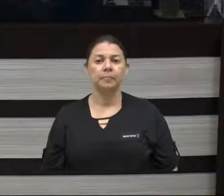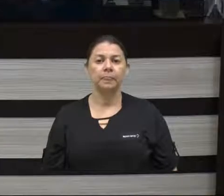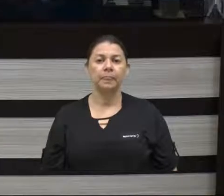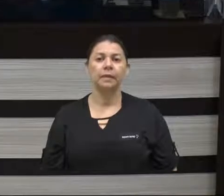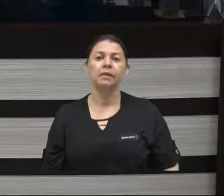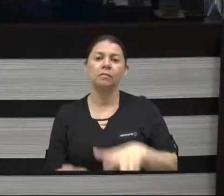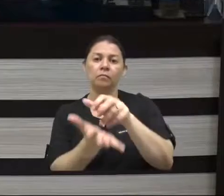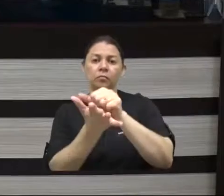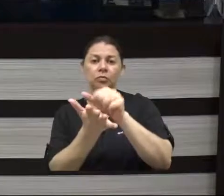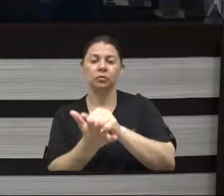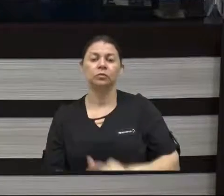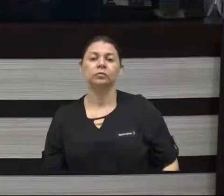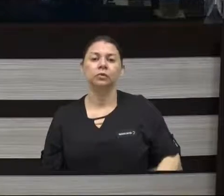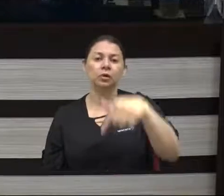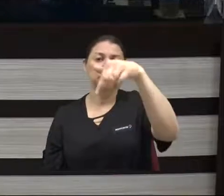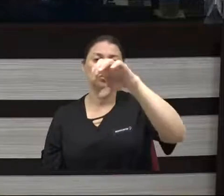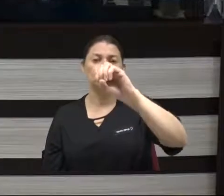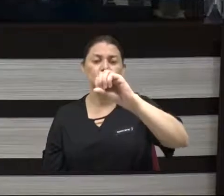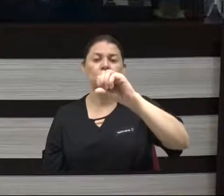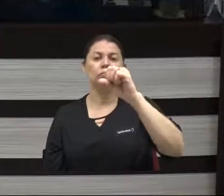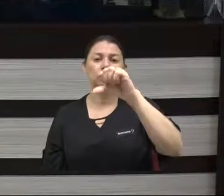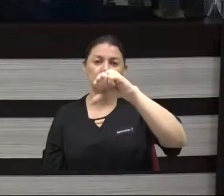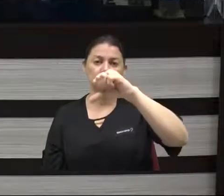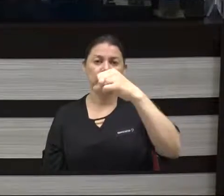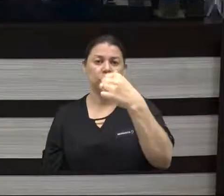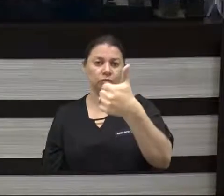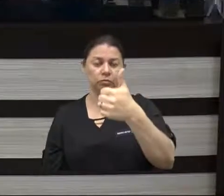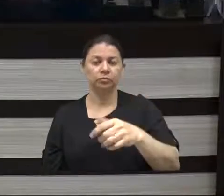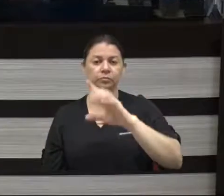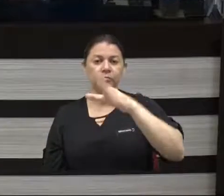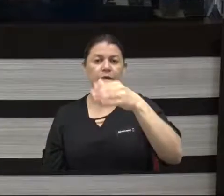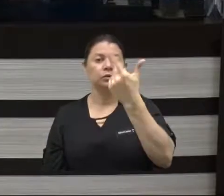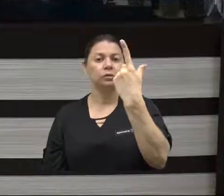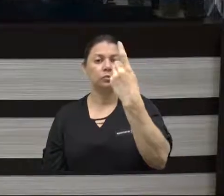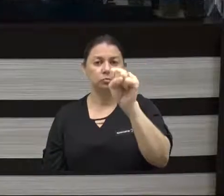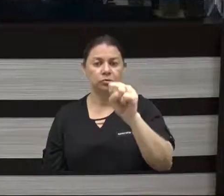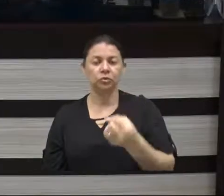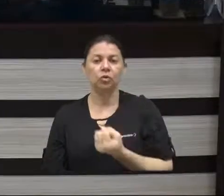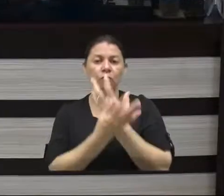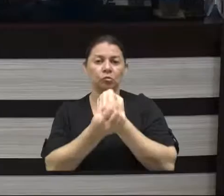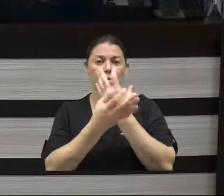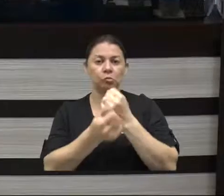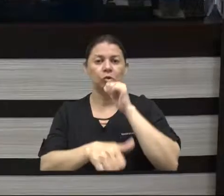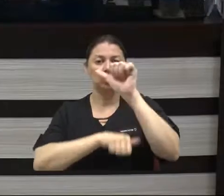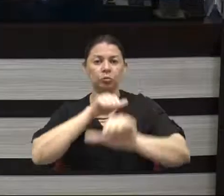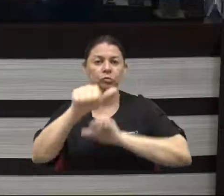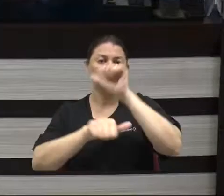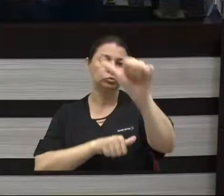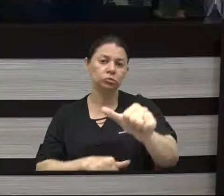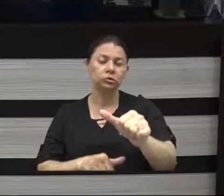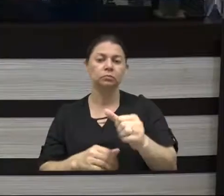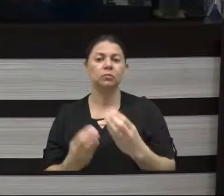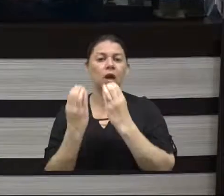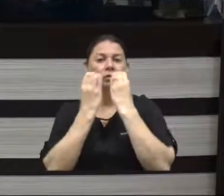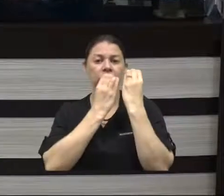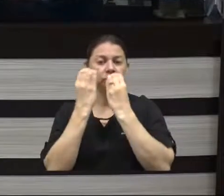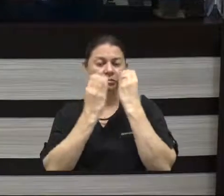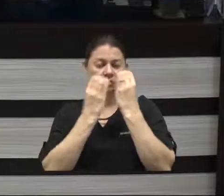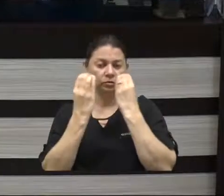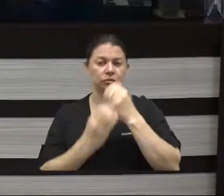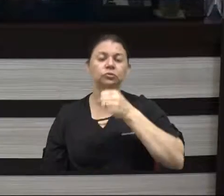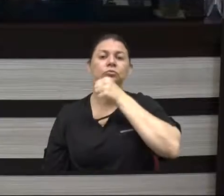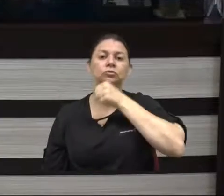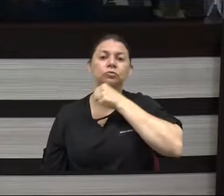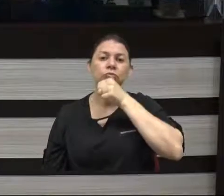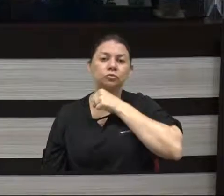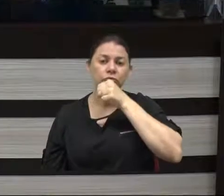Requerimento número 791/2018, requer informações do Poder Executivo sobre mudança dos lanches para os grupos da terceira idade de Limeira.